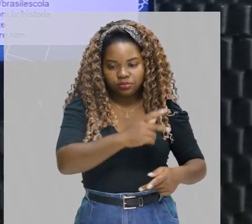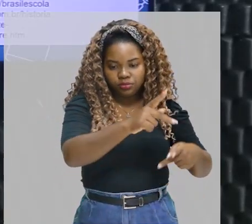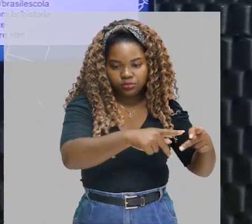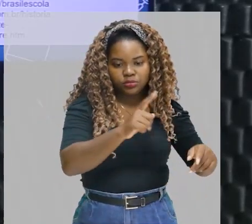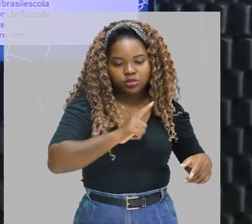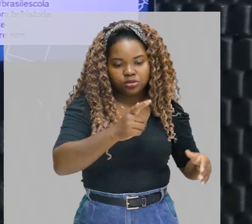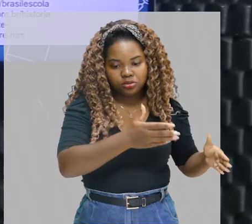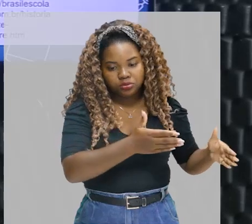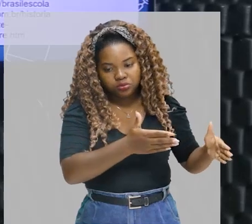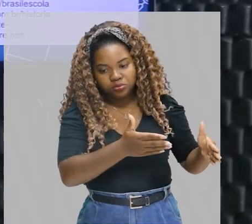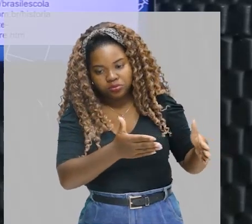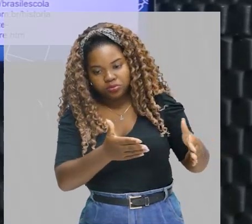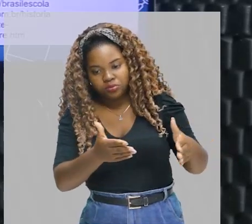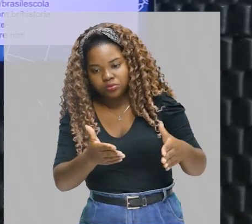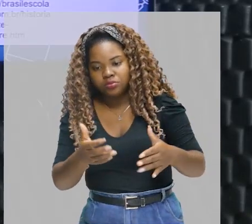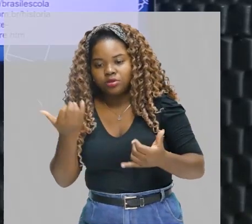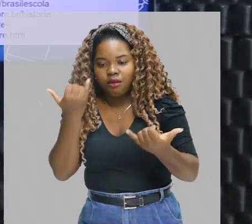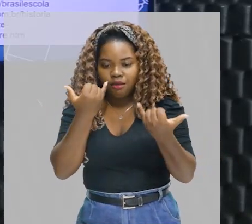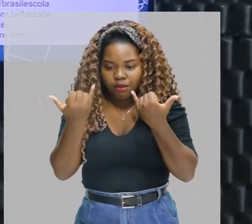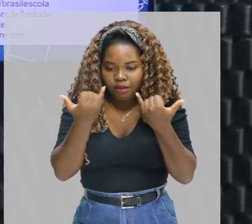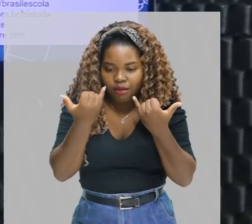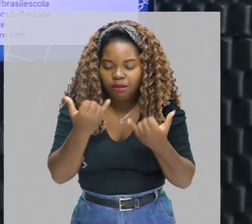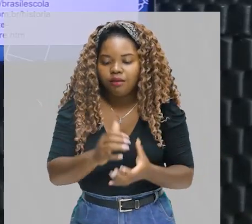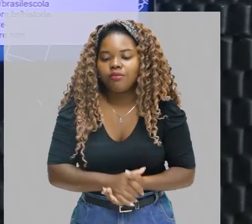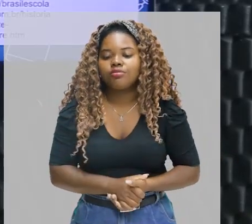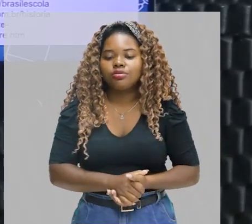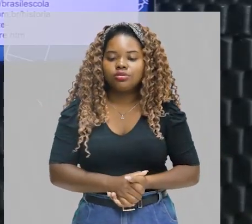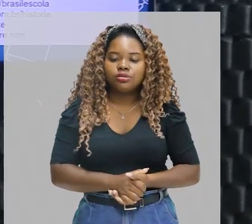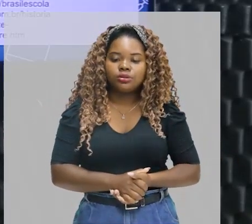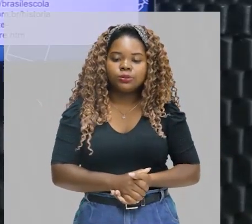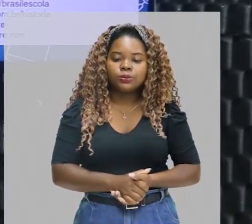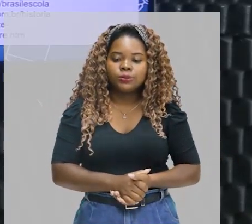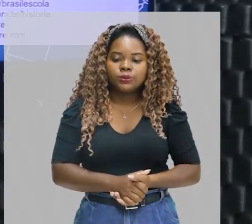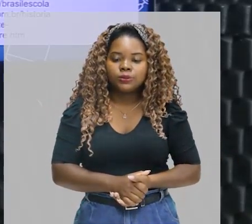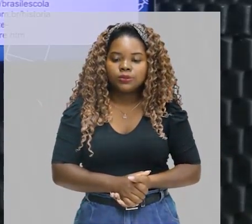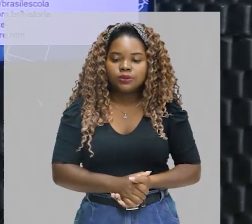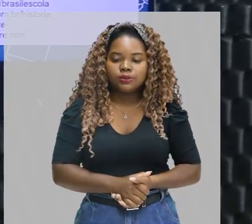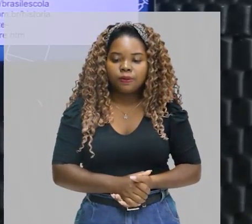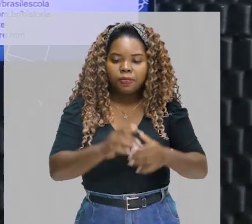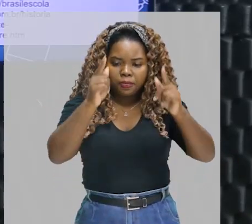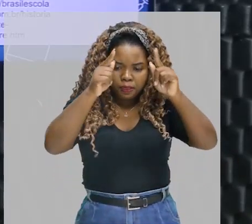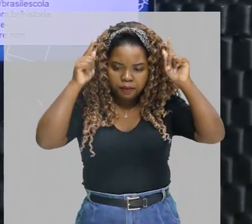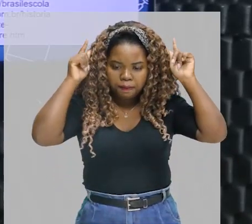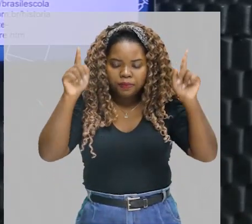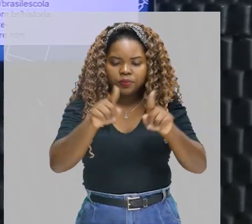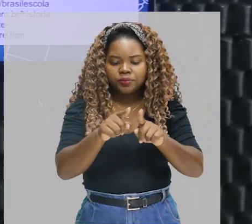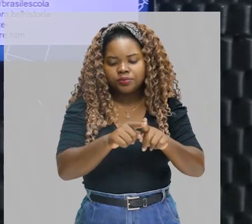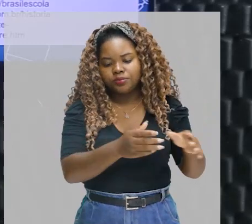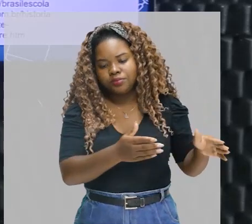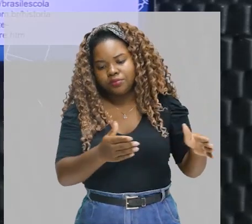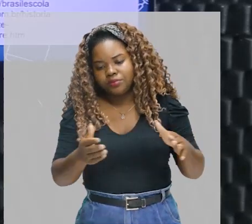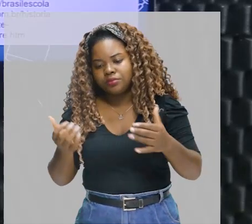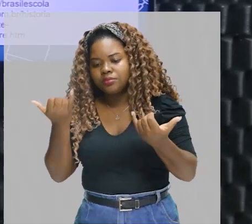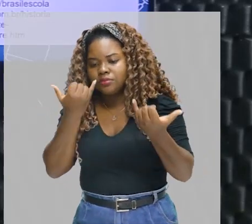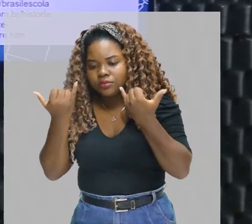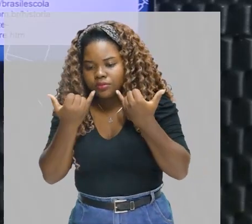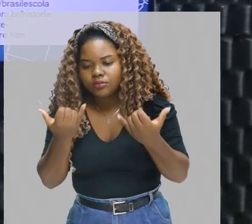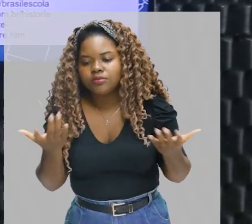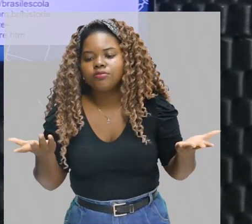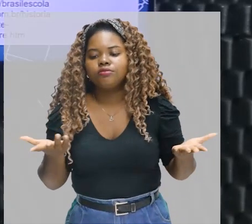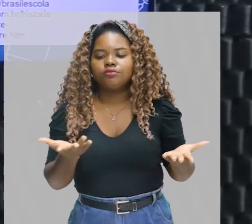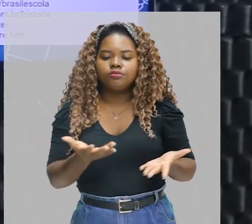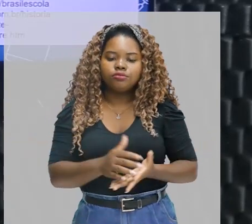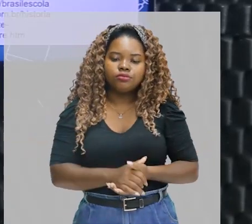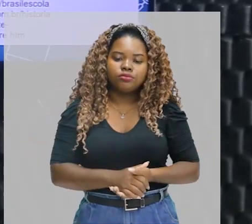seu processo de formação, tá certo? Os egípcios, os gregos tinham o seu processo, né, de armazenamento,